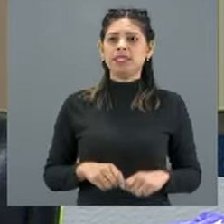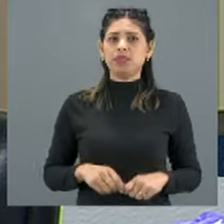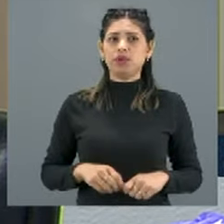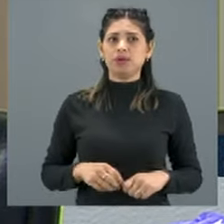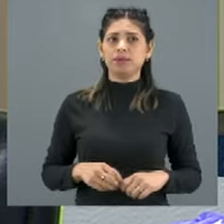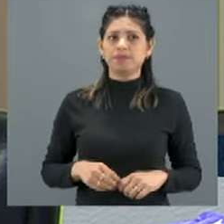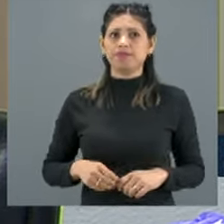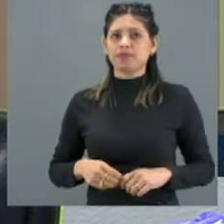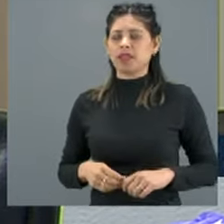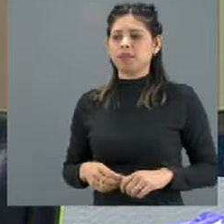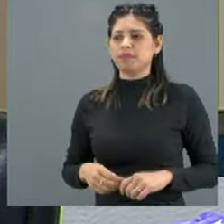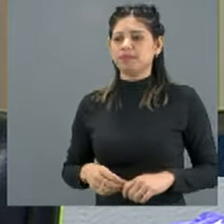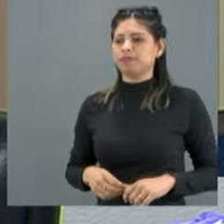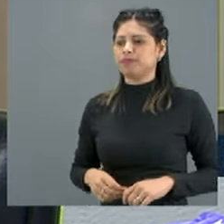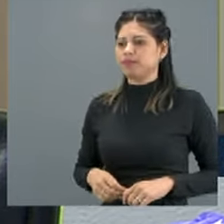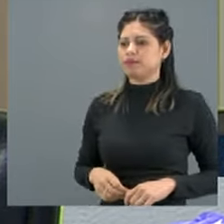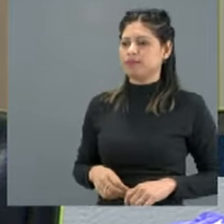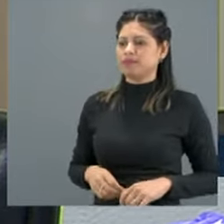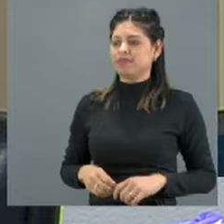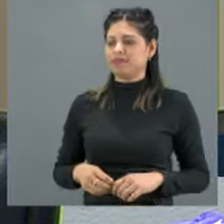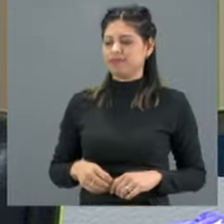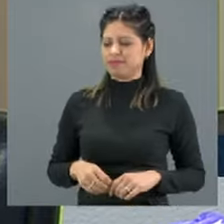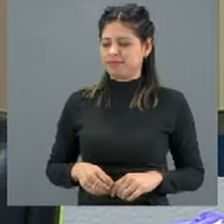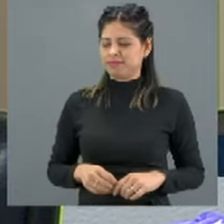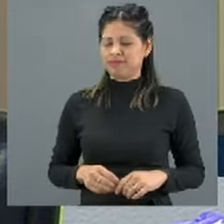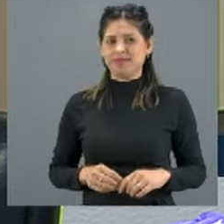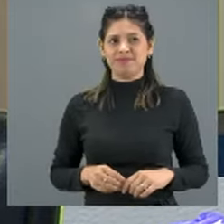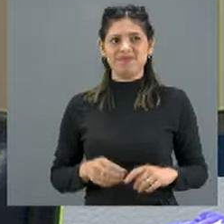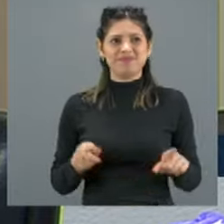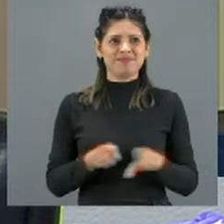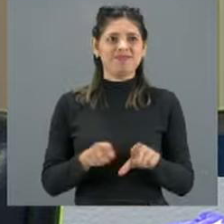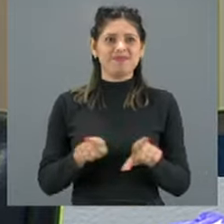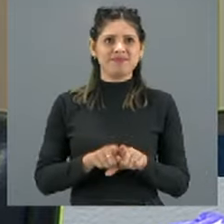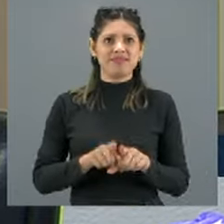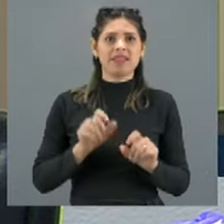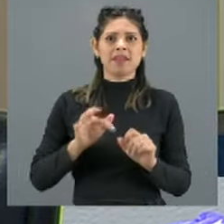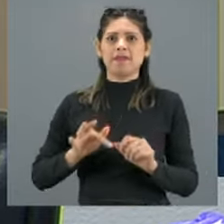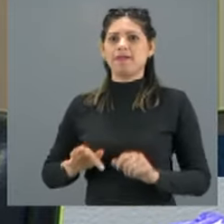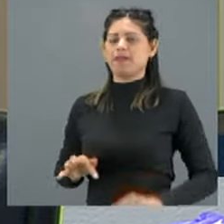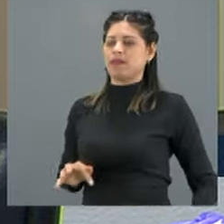De Mato Grosso está escrito a FEPOINT,